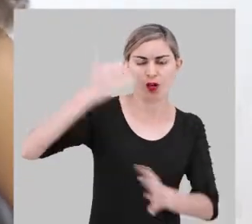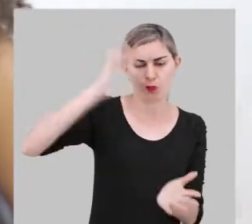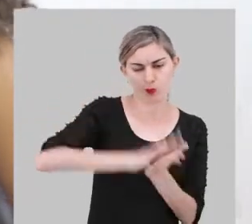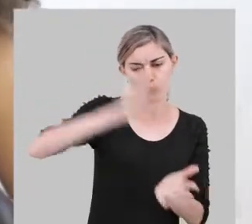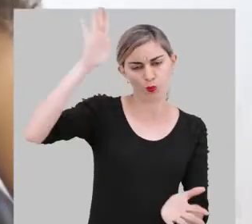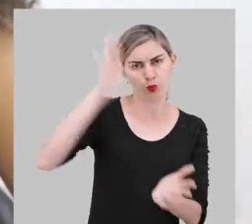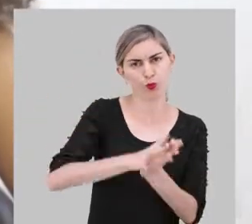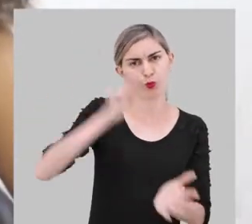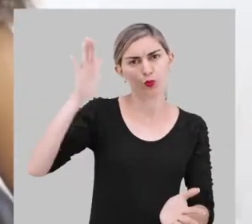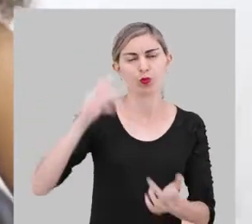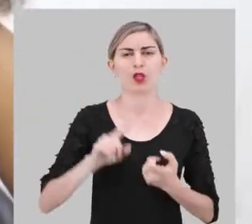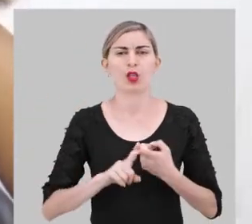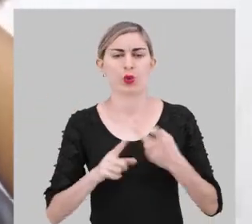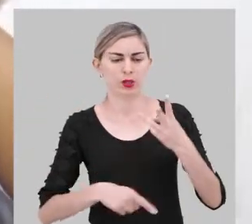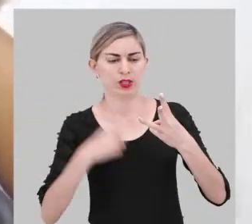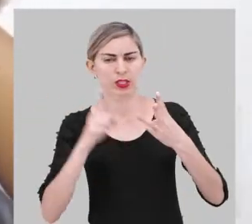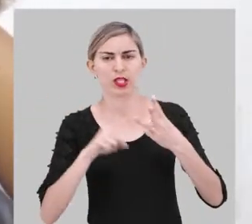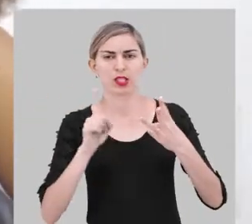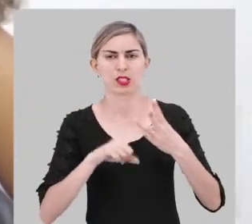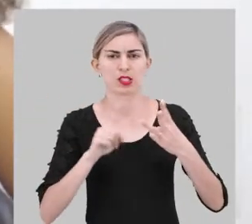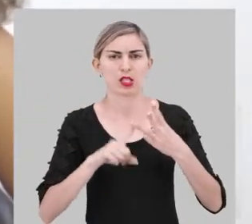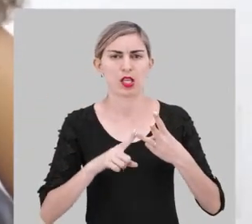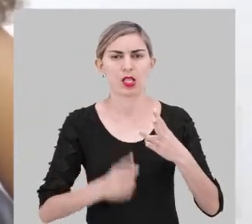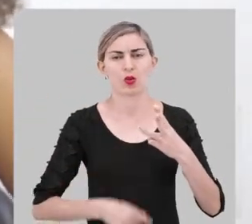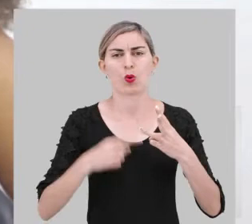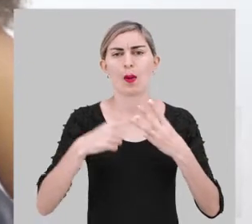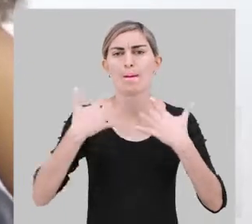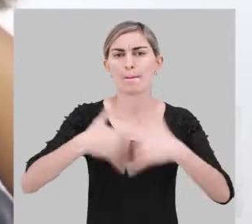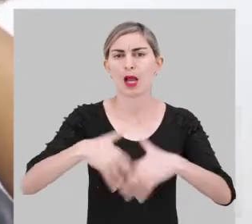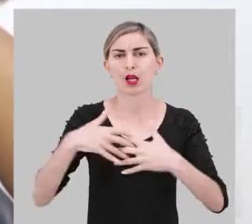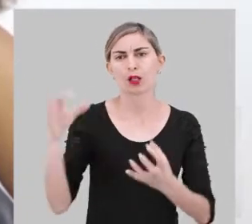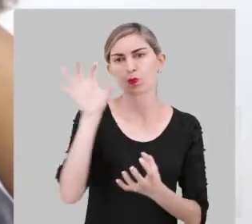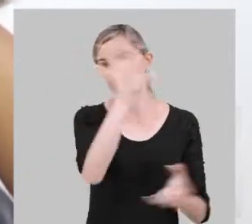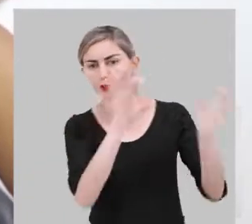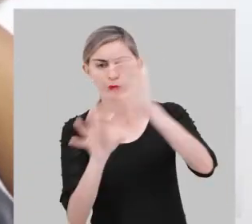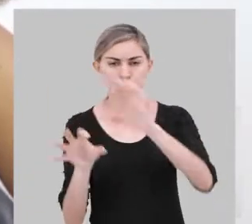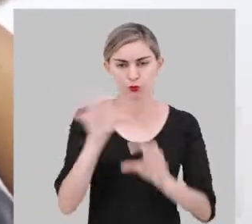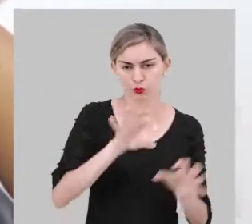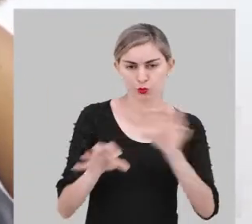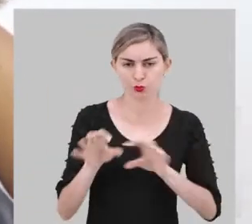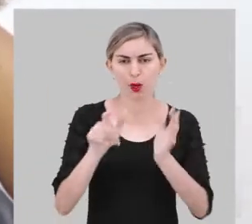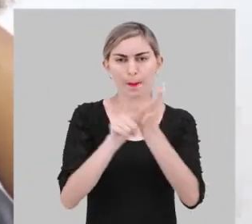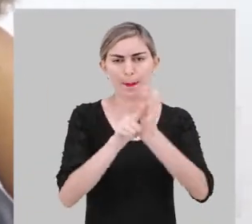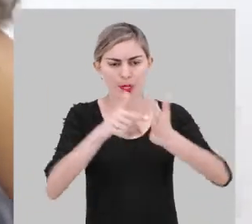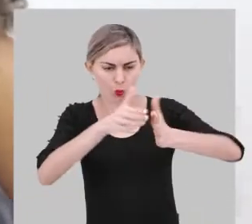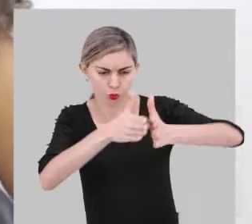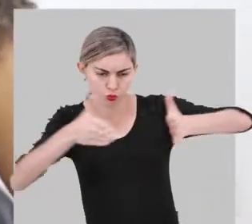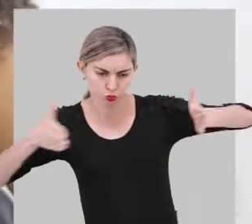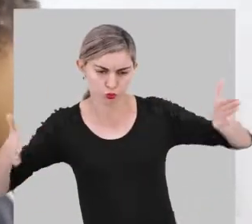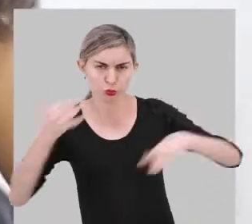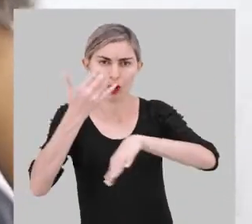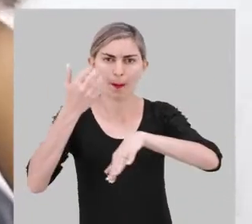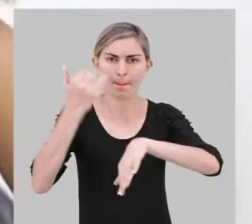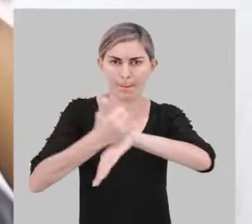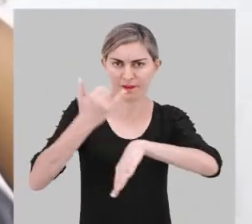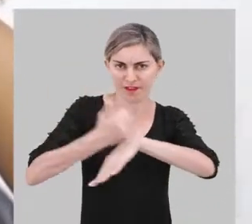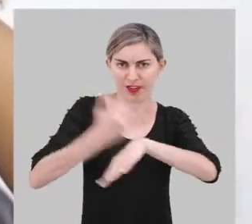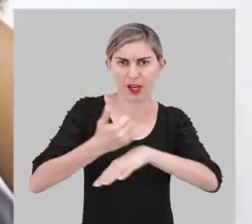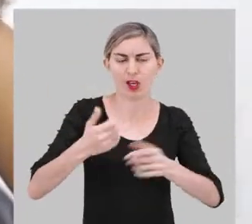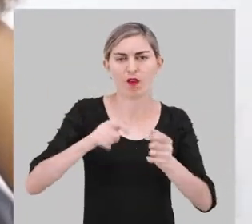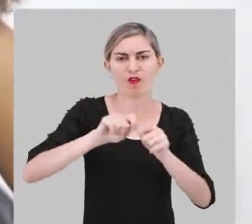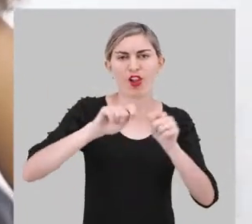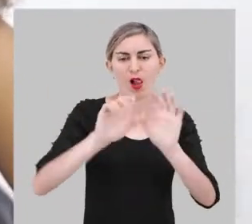de aço, e o terceiro equipamento é a máquina de montagem dessa folha de aço, que no nosso caso vai